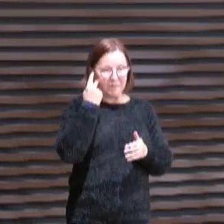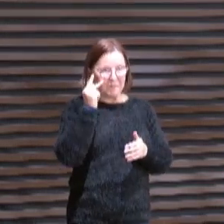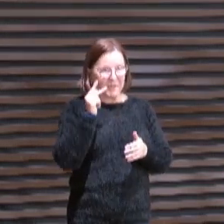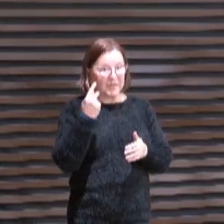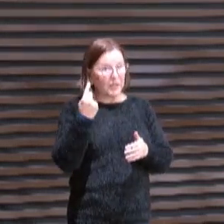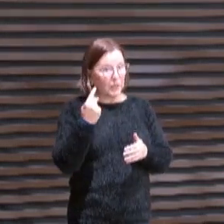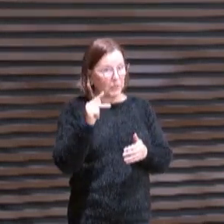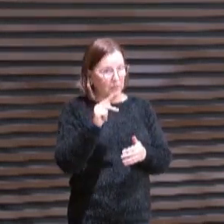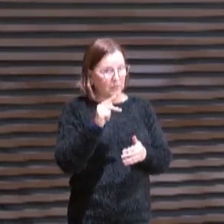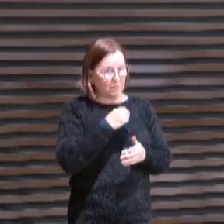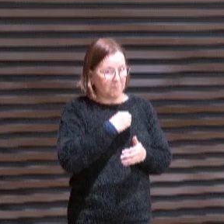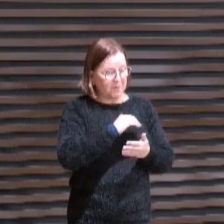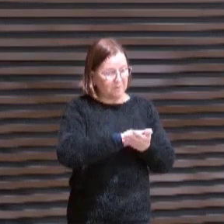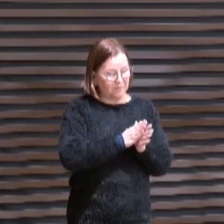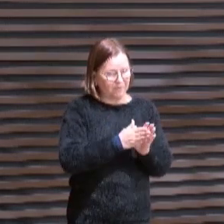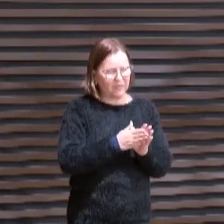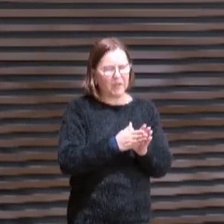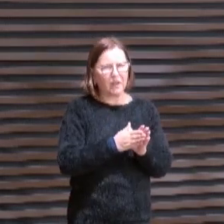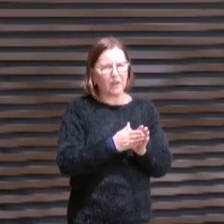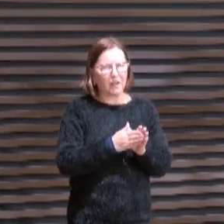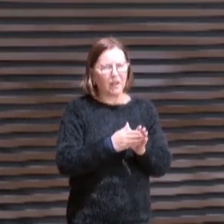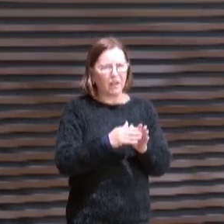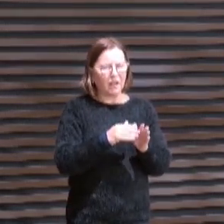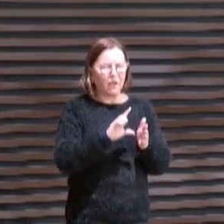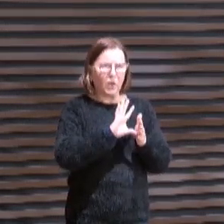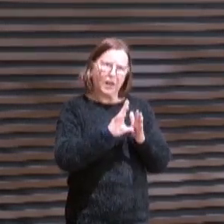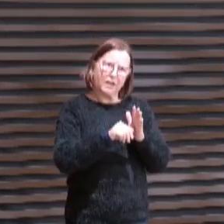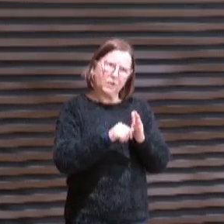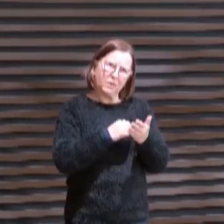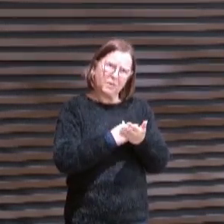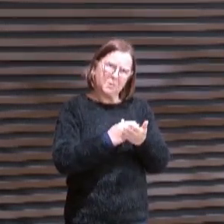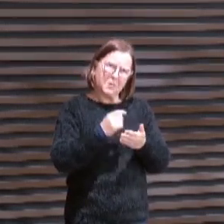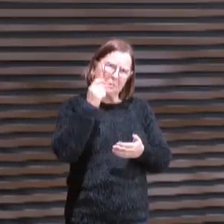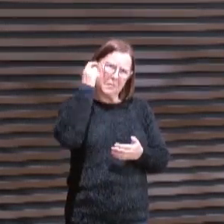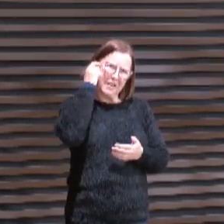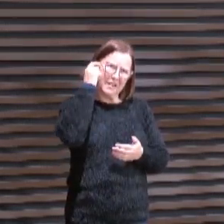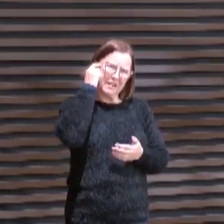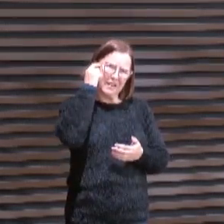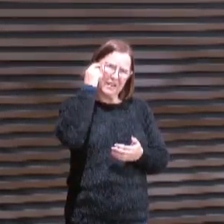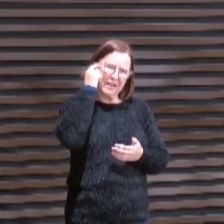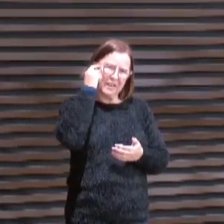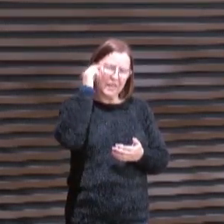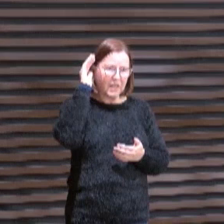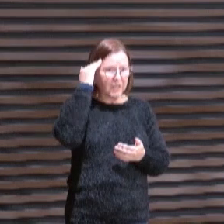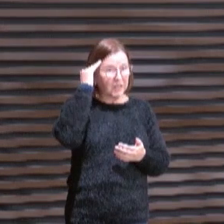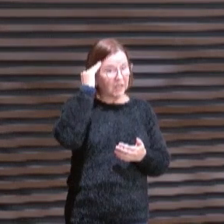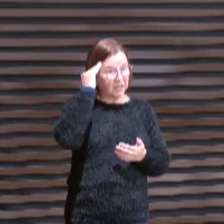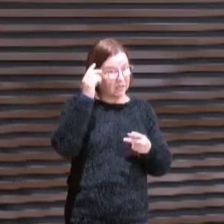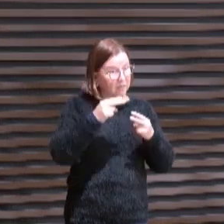começou a pensar e finalmente começou a entender alguma coisa